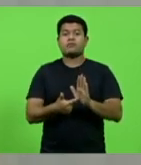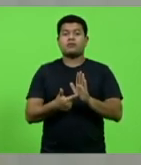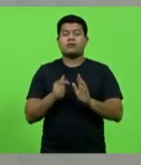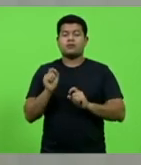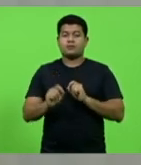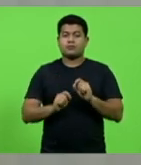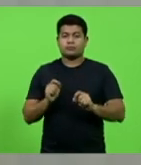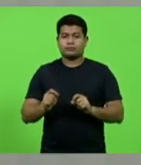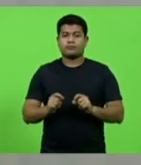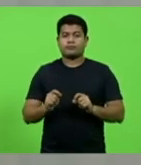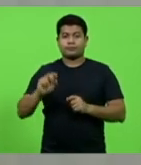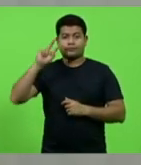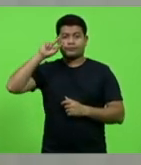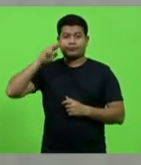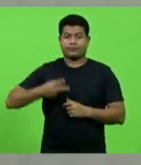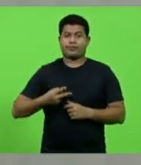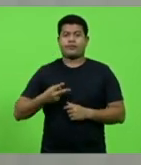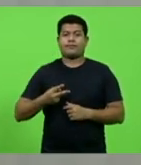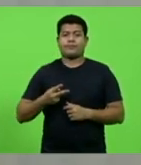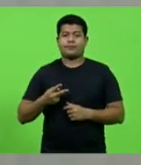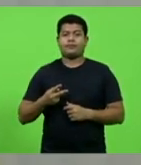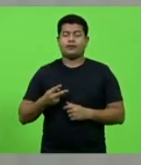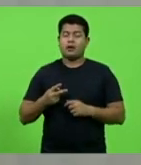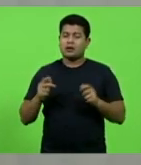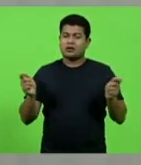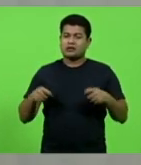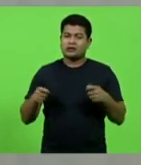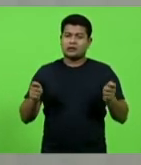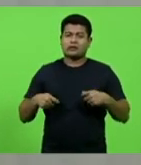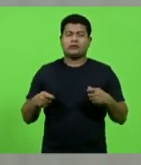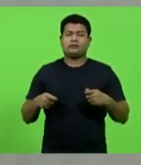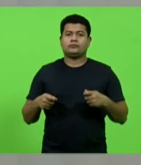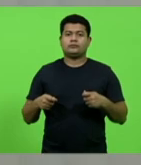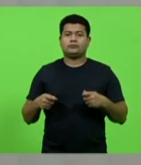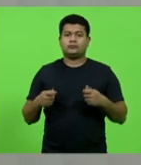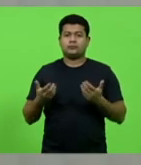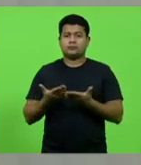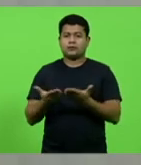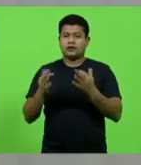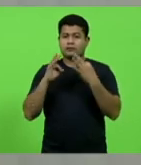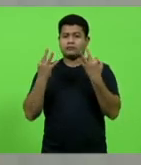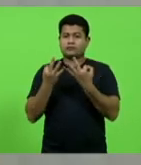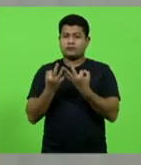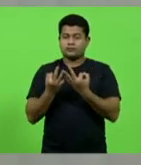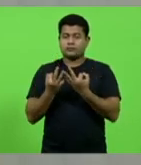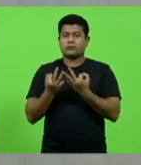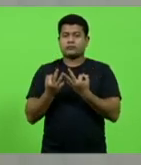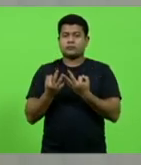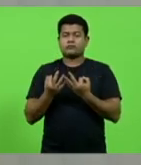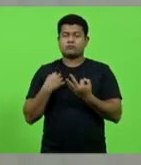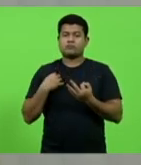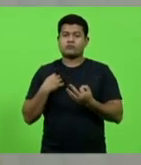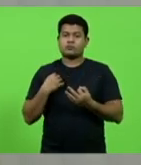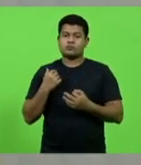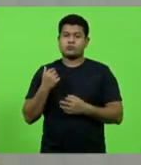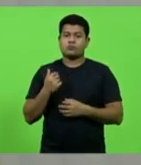o reconhecimento, a possibilidade das famílias optarem por